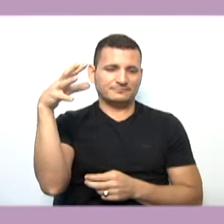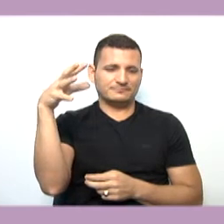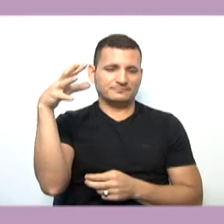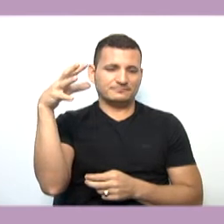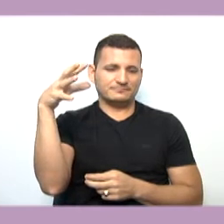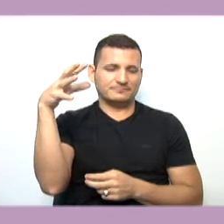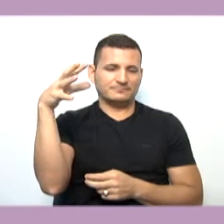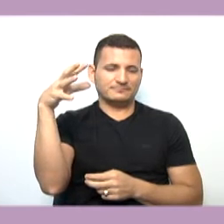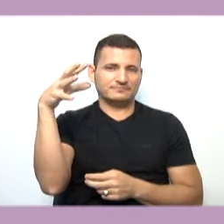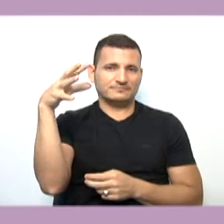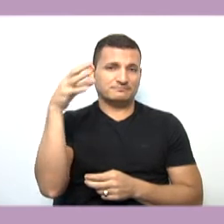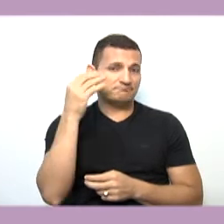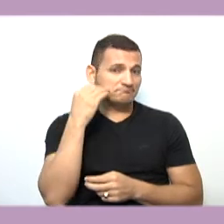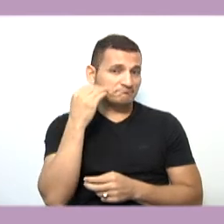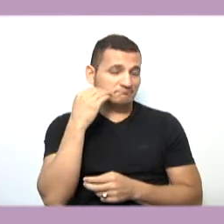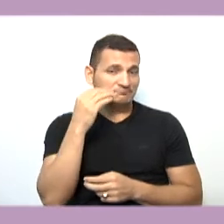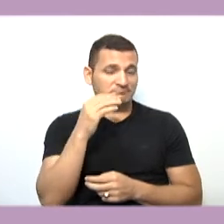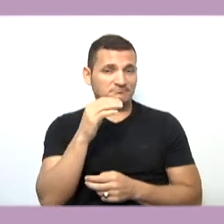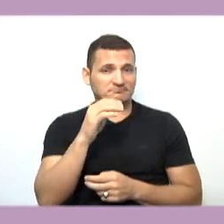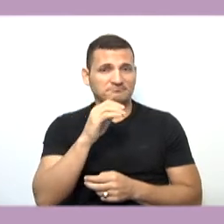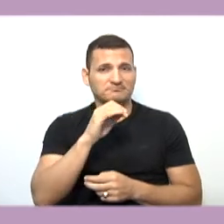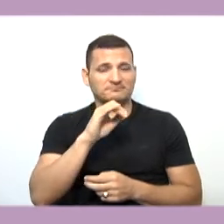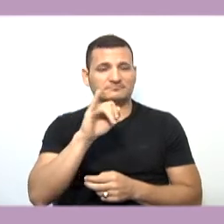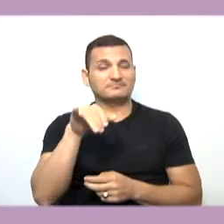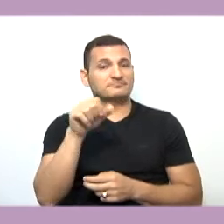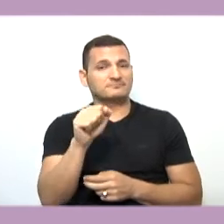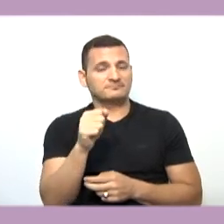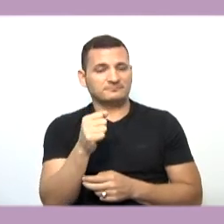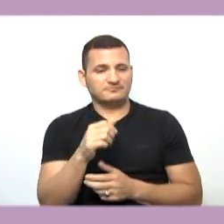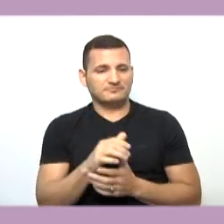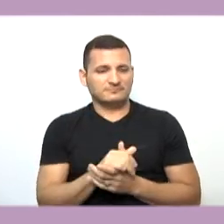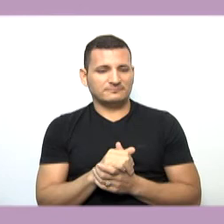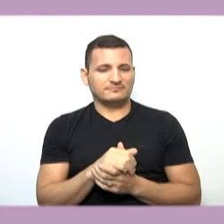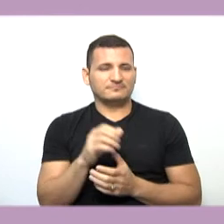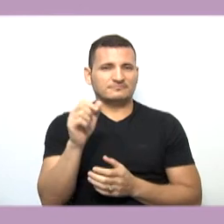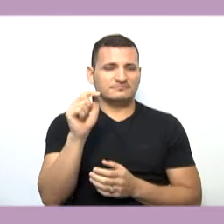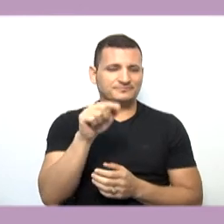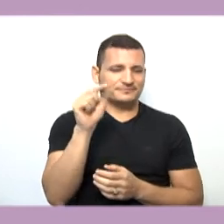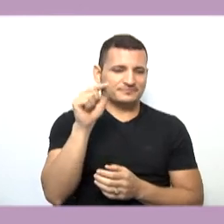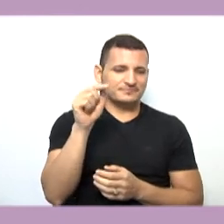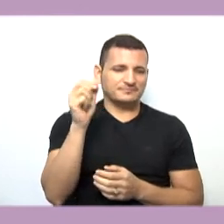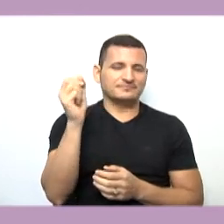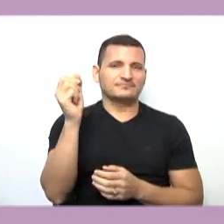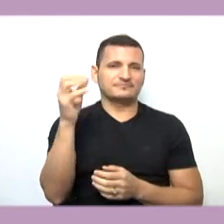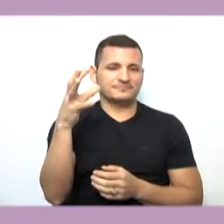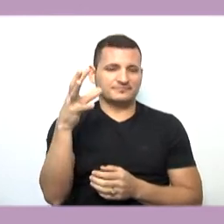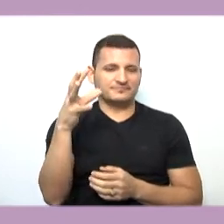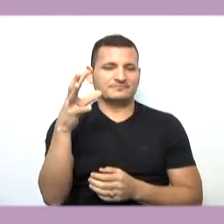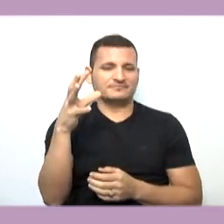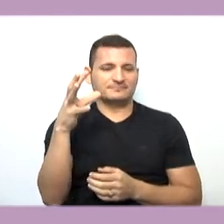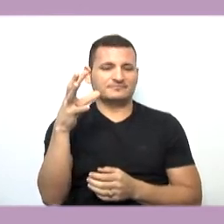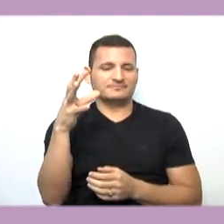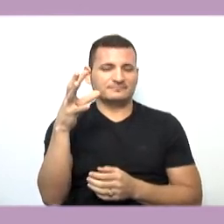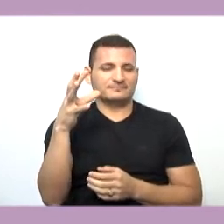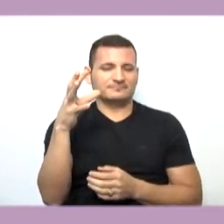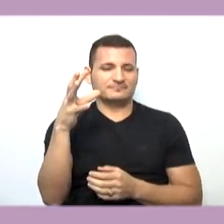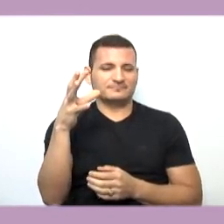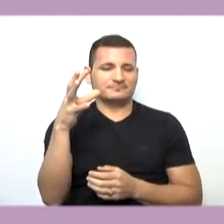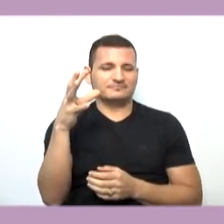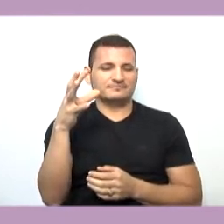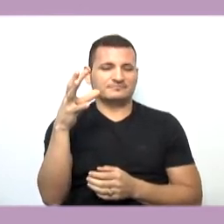Aí sim, vamos ver se o Java tá funcionando. Com certeza. Cliquei. Olha aí, Opa, acendeu!